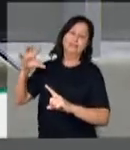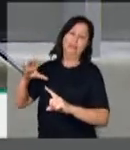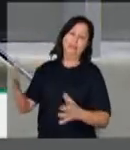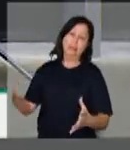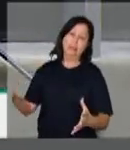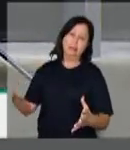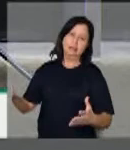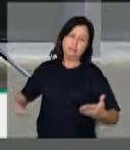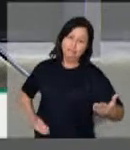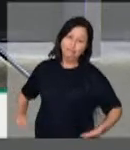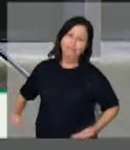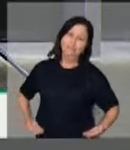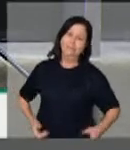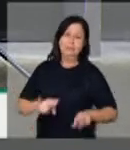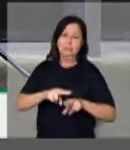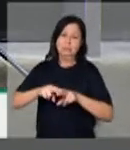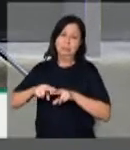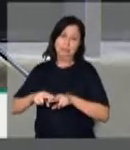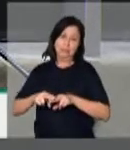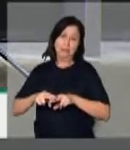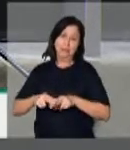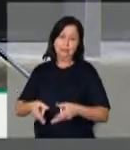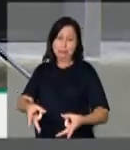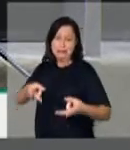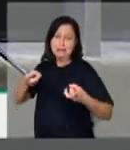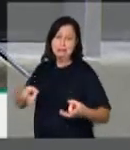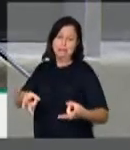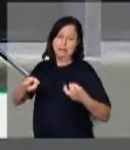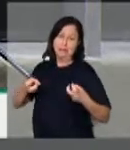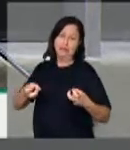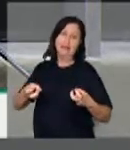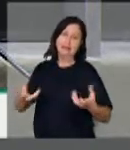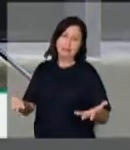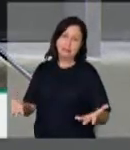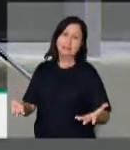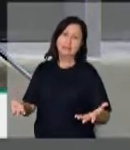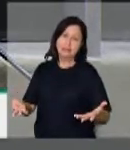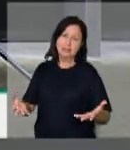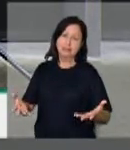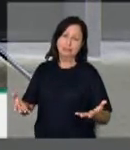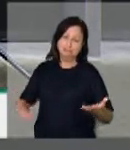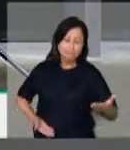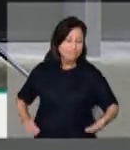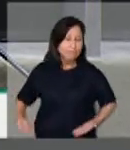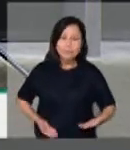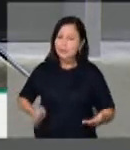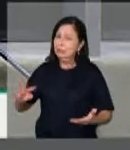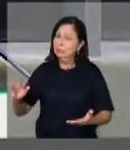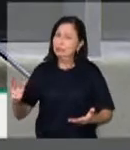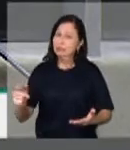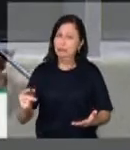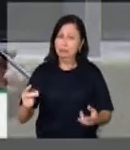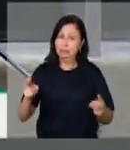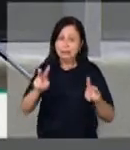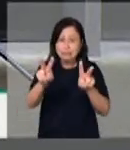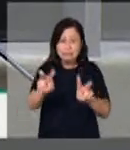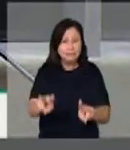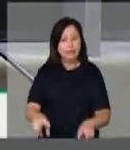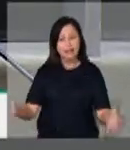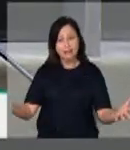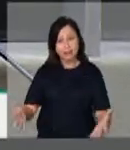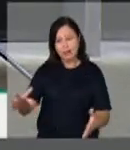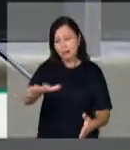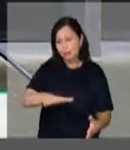em grau elevado uma profunda exploração da classe trabalhadora, como nós estamos a assistir neste